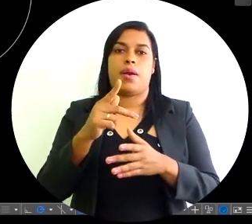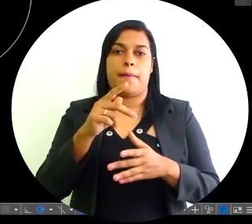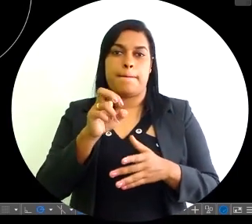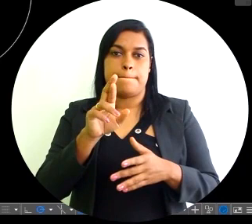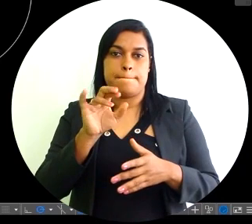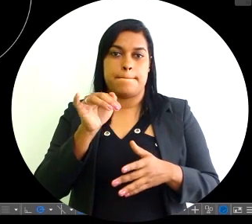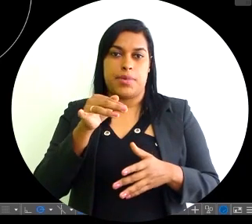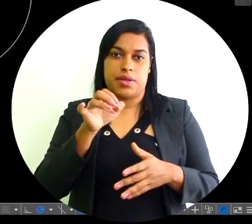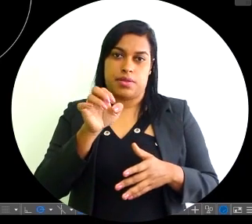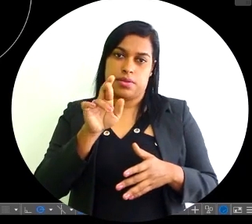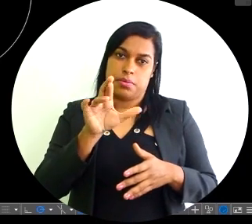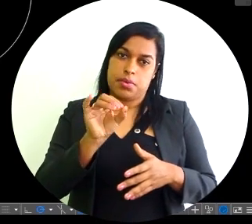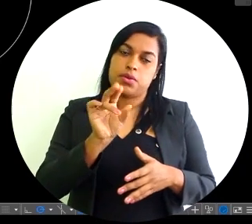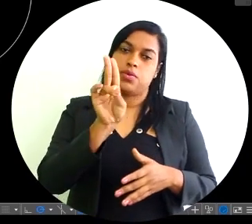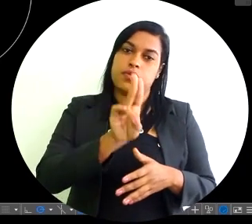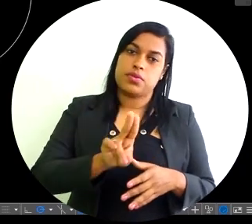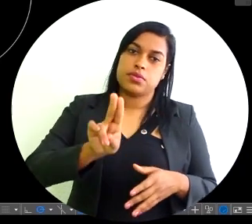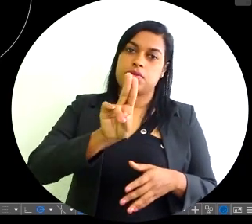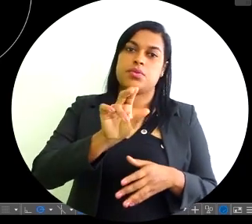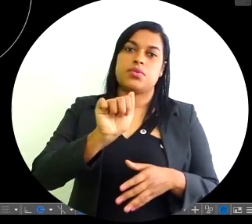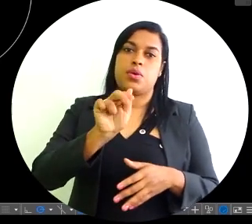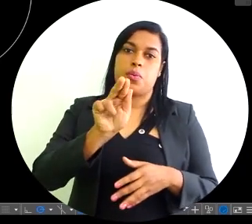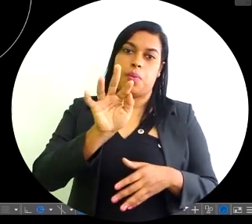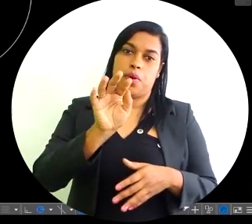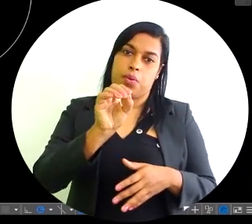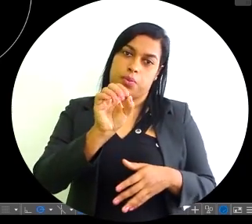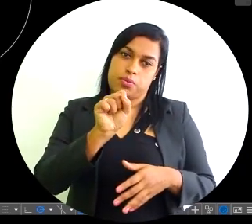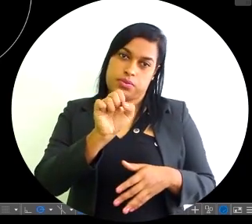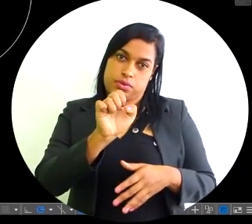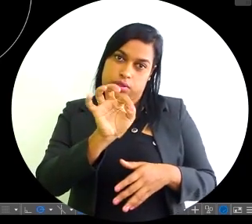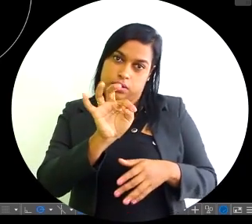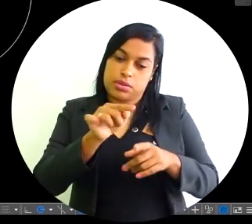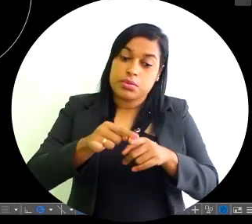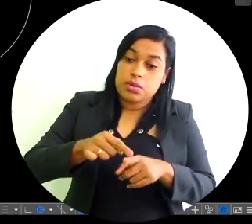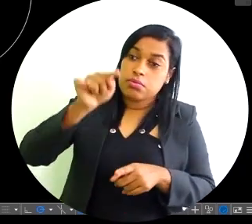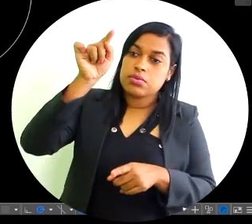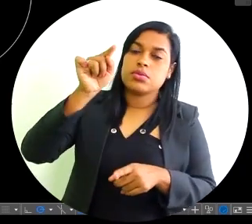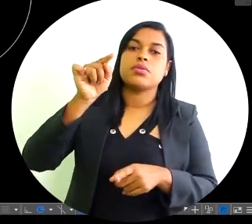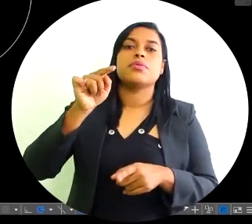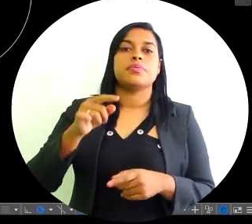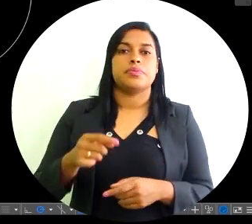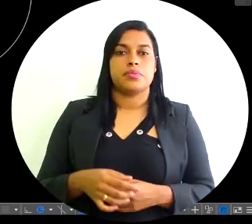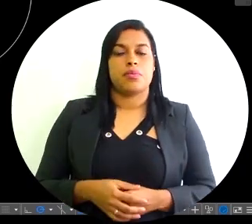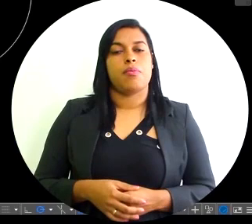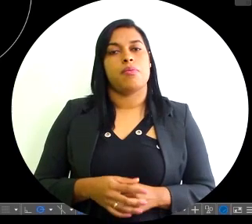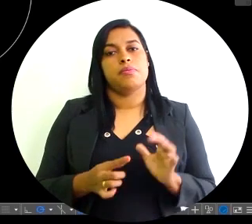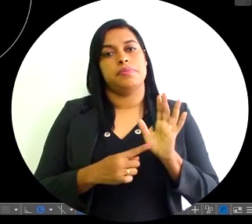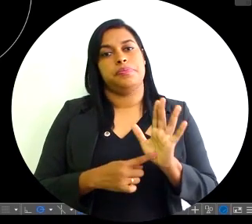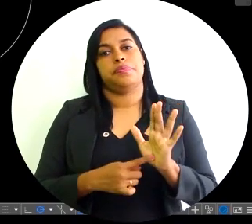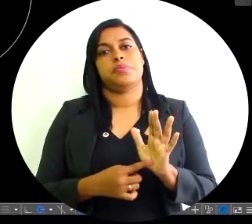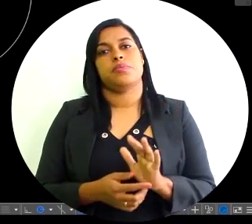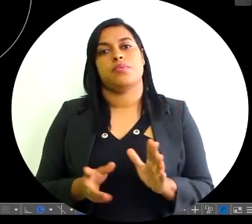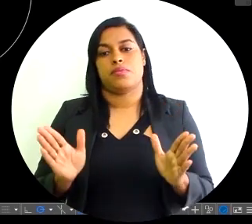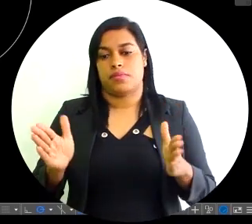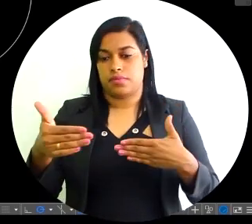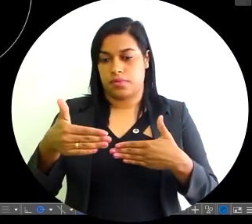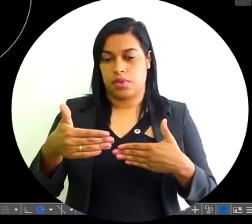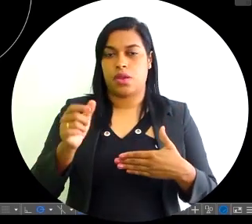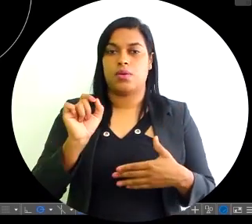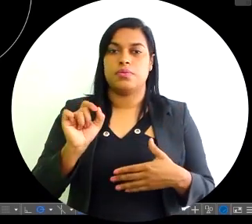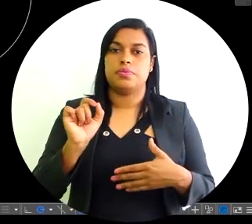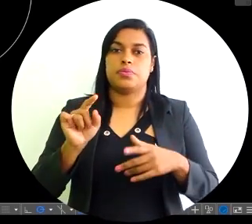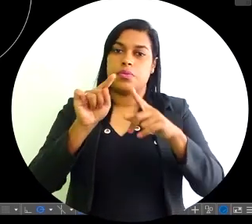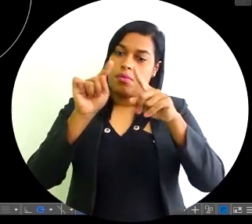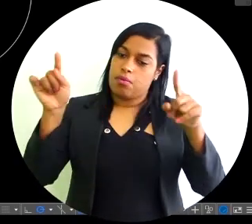então, o perímetro de um ambiente, você utiliza o offset para fazer a espessura da parede. Nesse caso, então, eu vou aplicar aqui